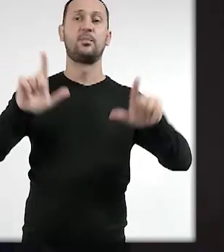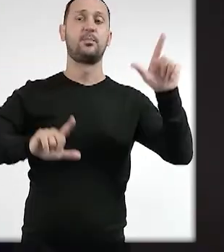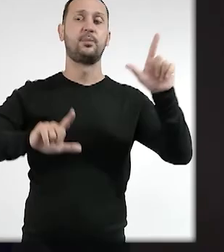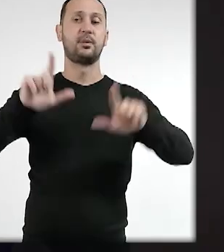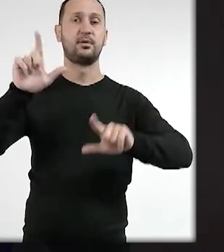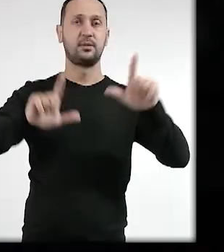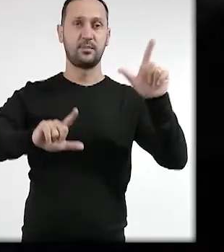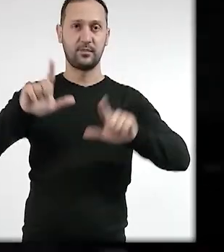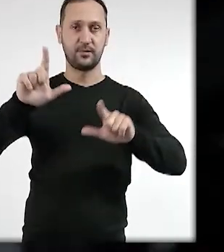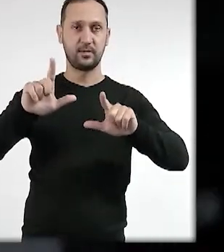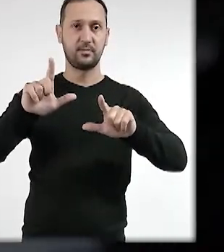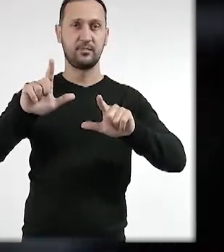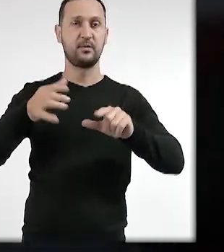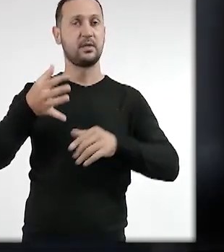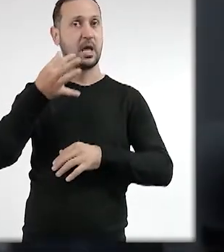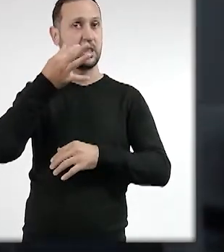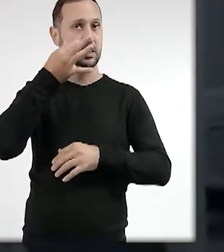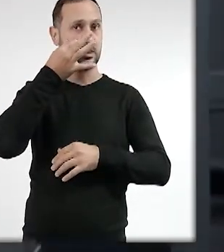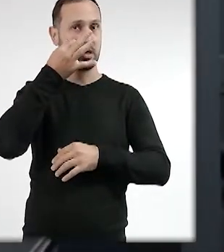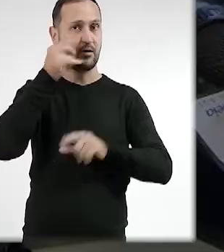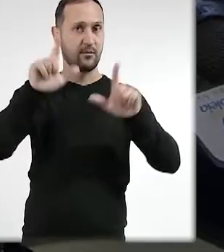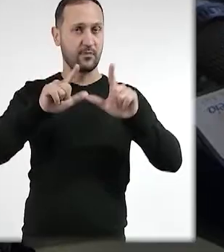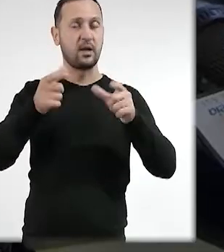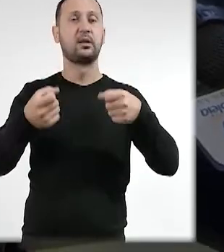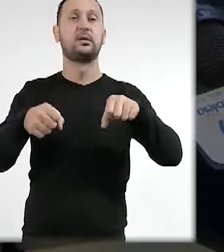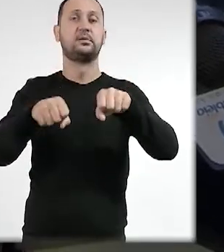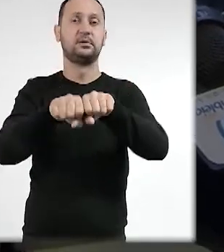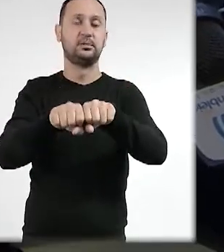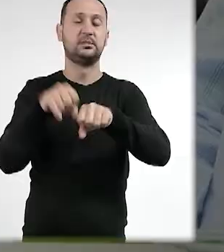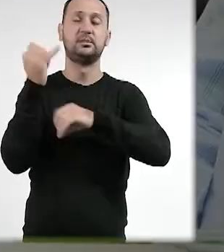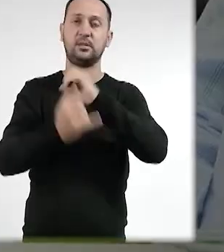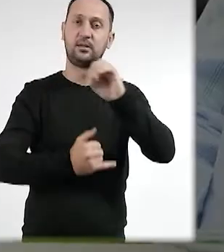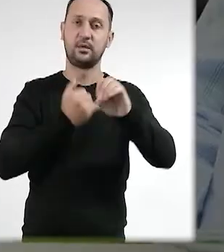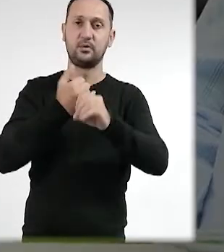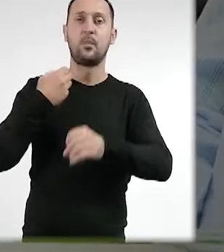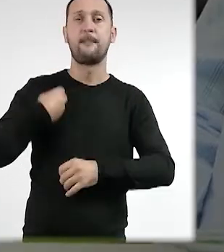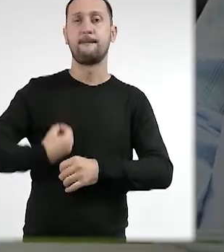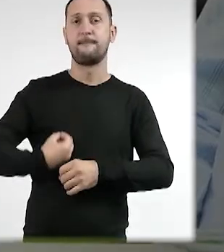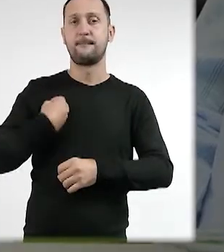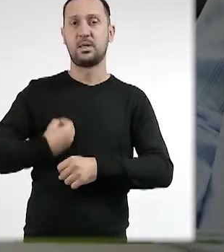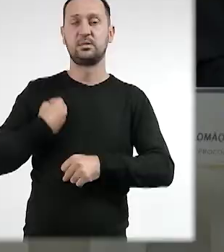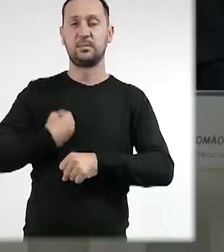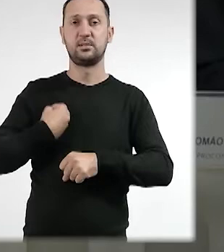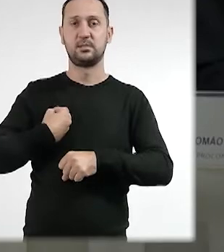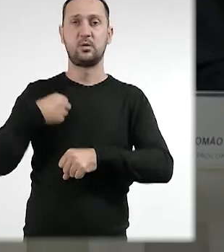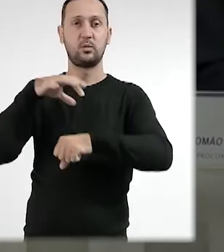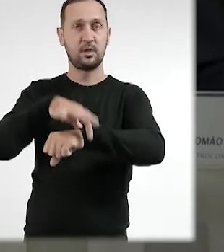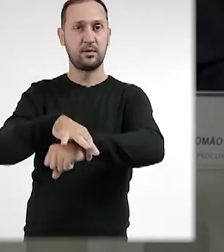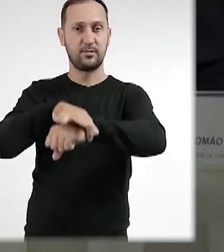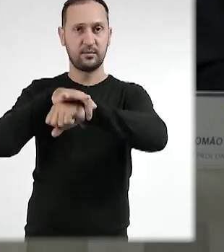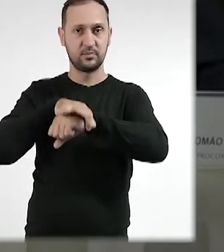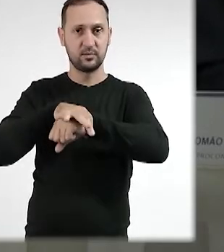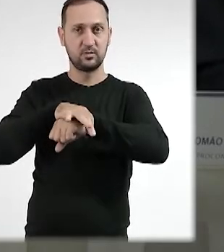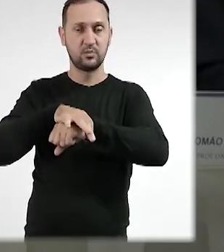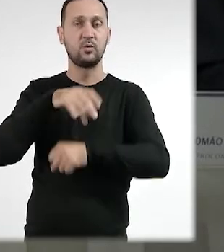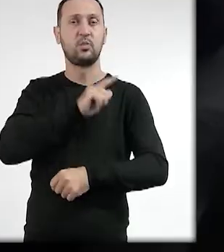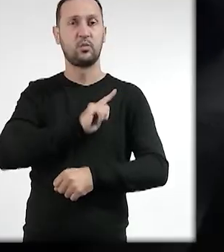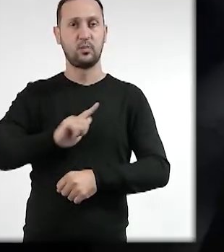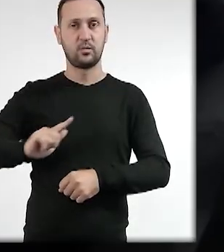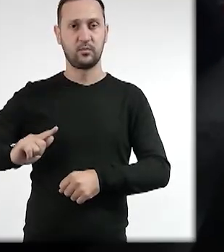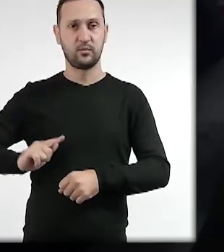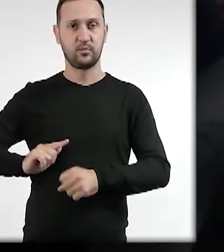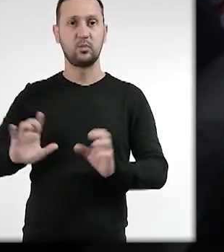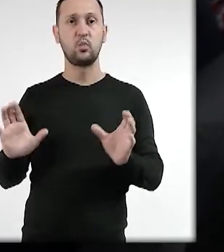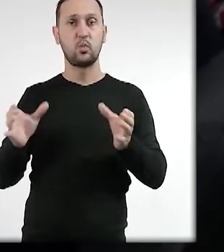televisão, transmissões ao vivo via TV e internet, com participação da Defensoria Pública, do Governo do Estado,